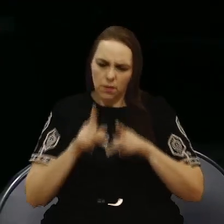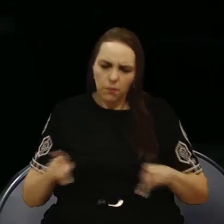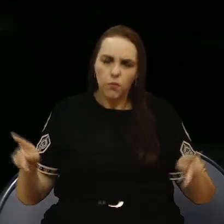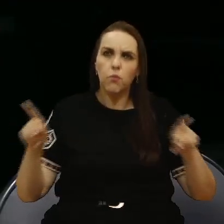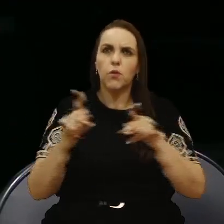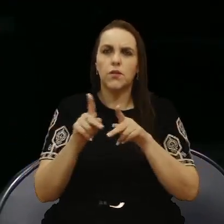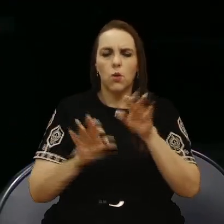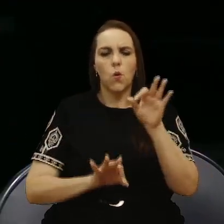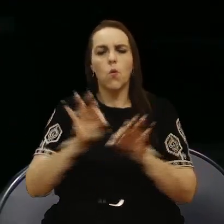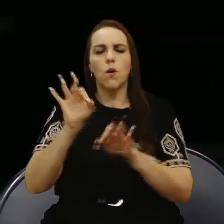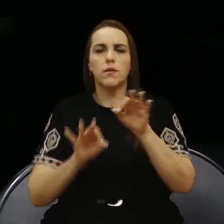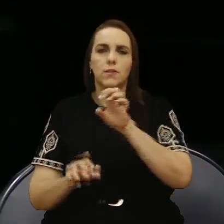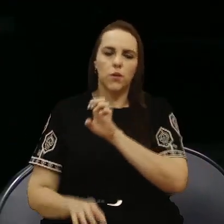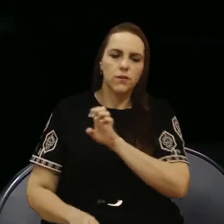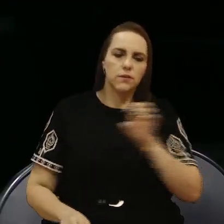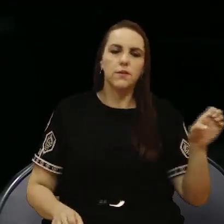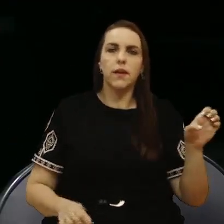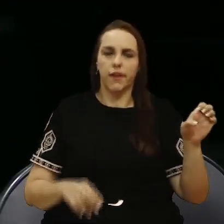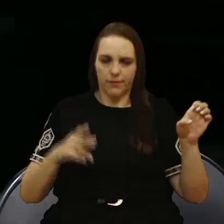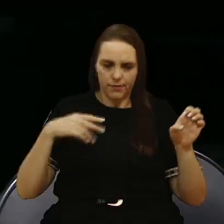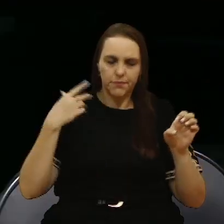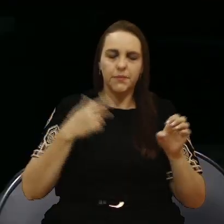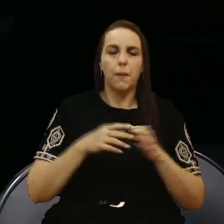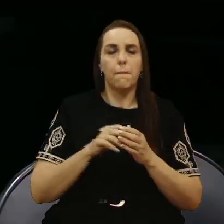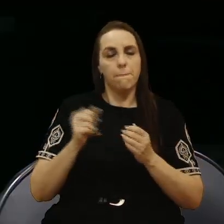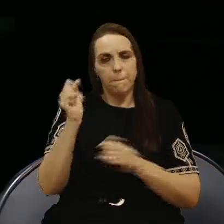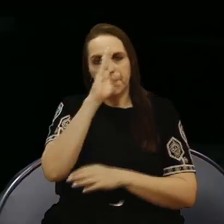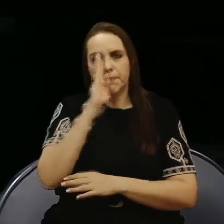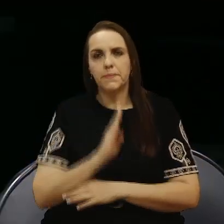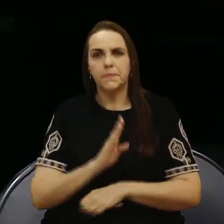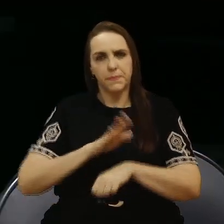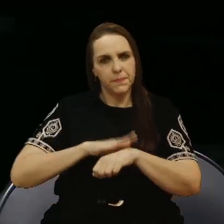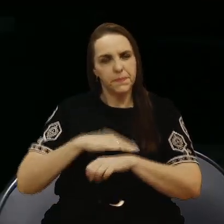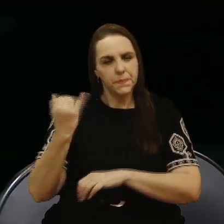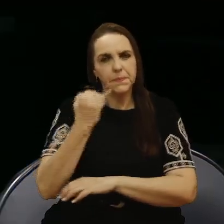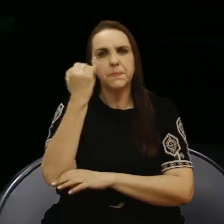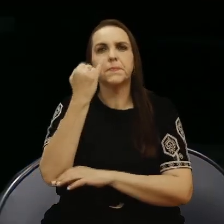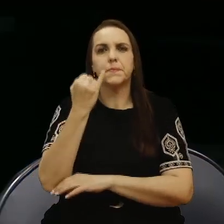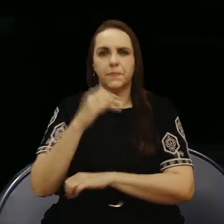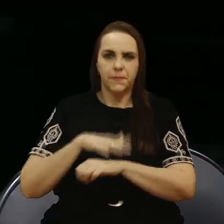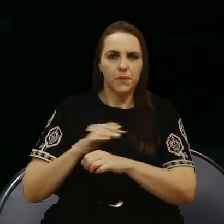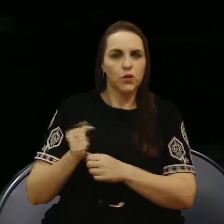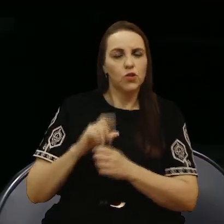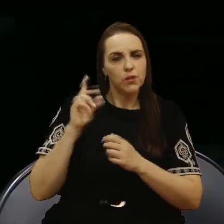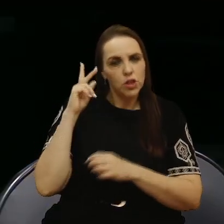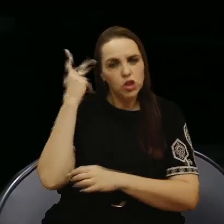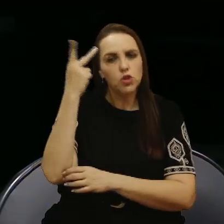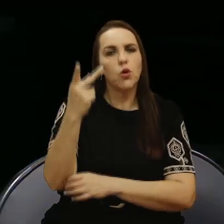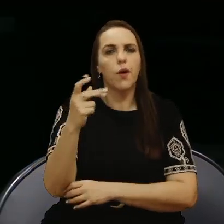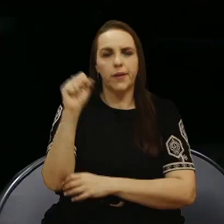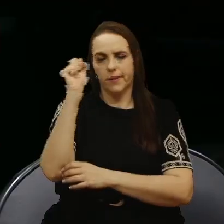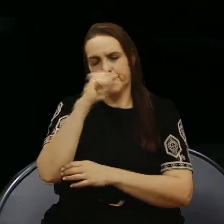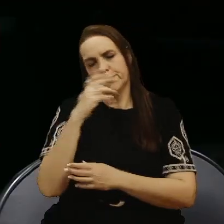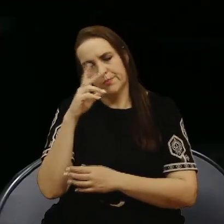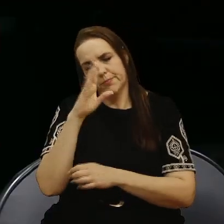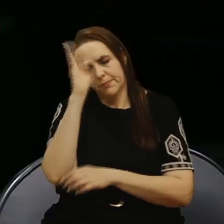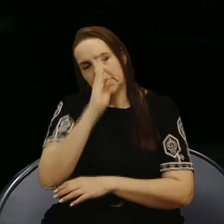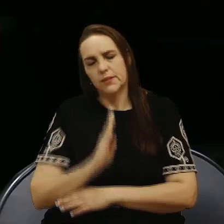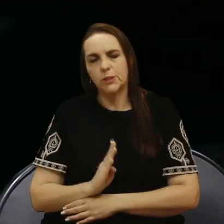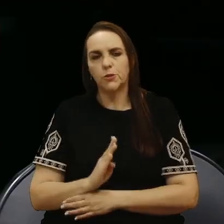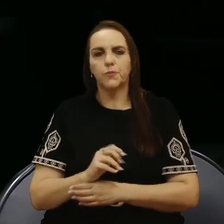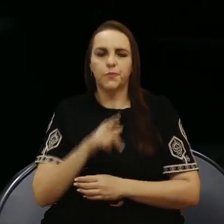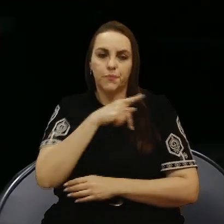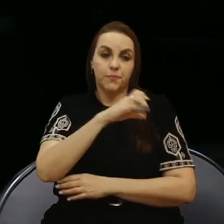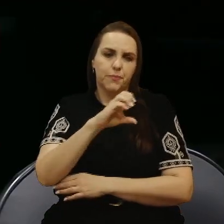esquerda brasileira em momentos importantes da história recente do país. Nesse momento de dor, o PCdoB Caxias do Sul se solidariza com